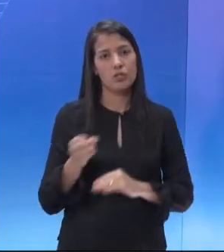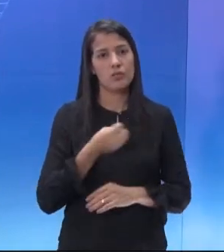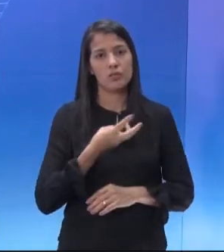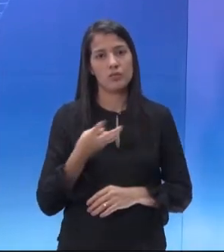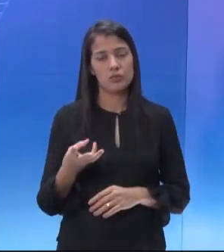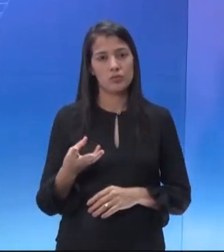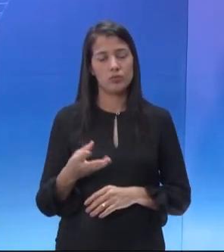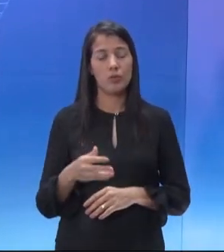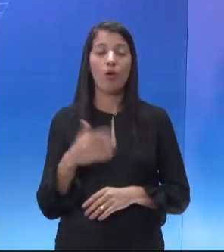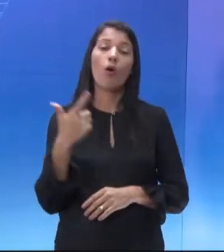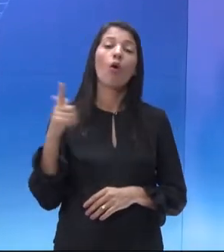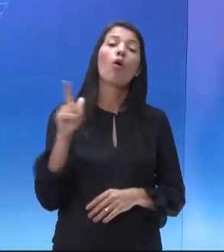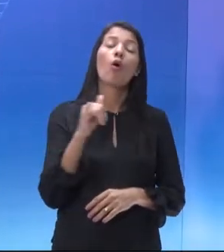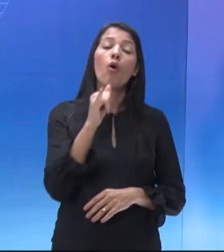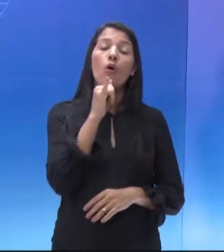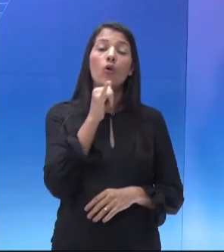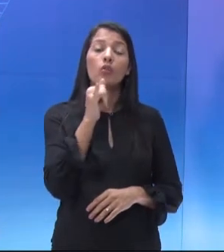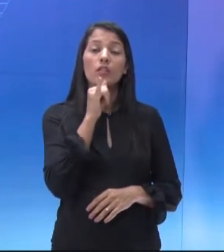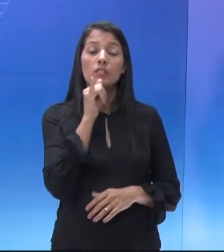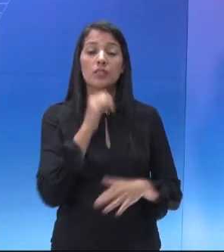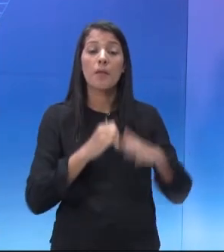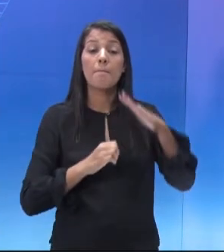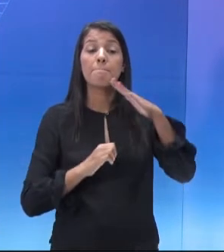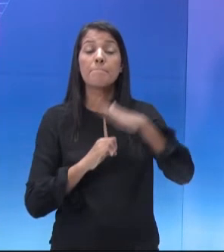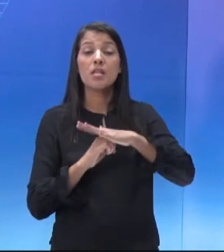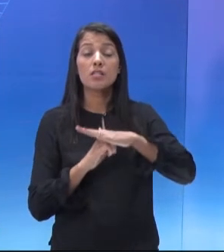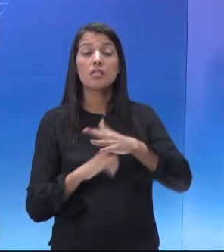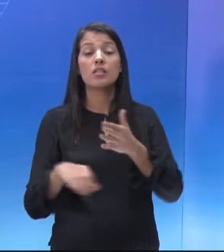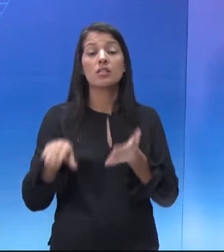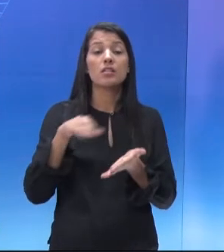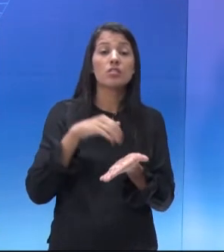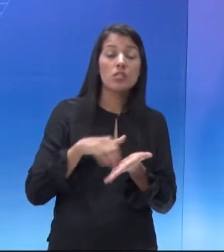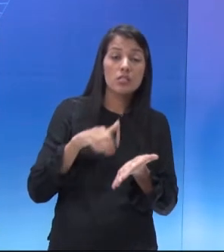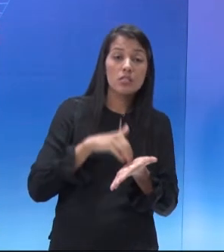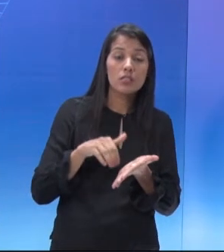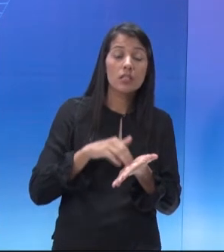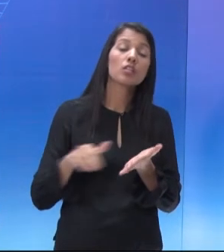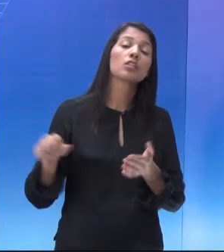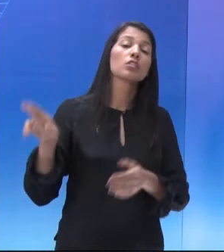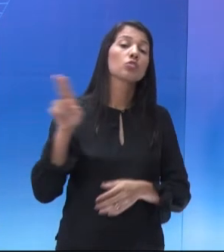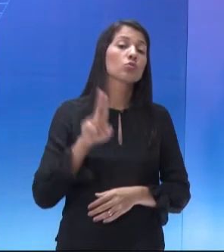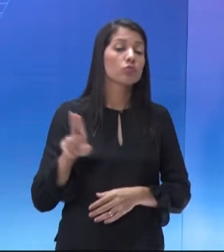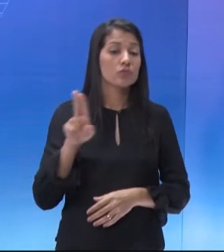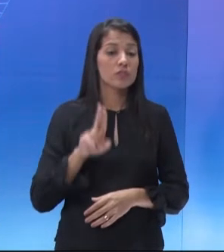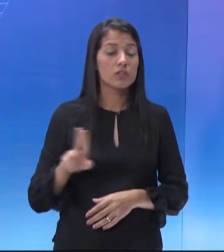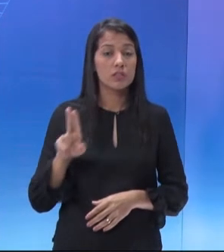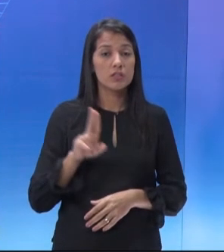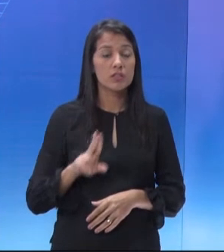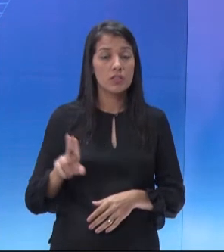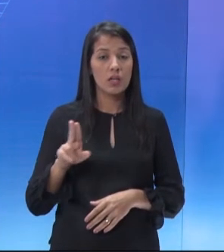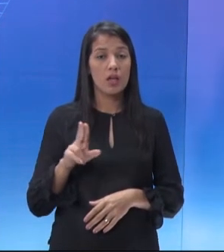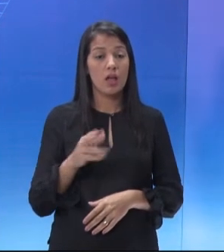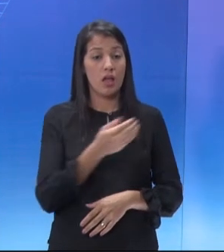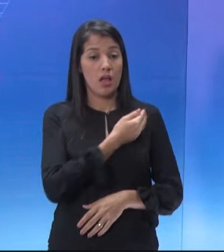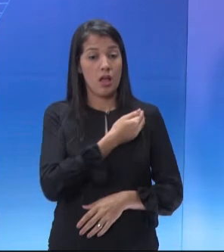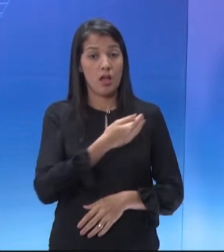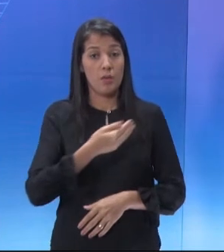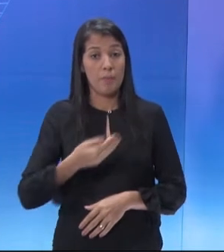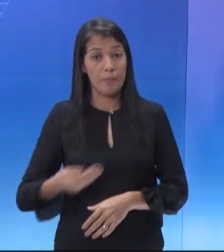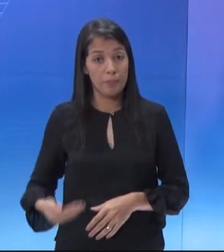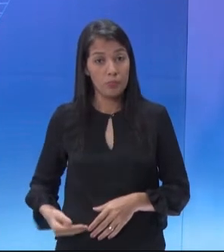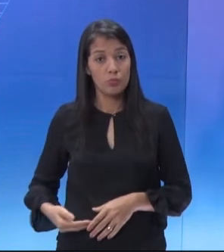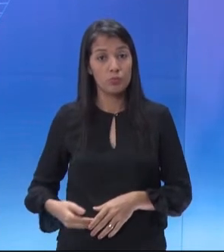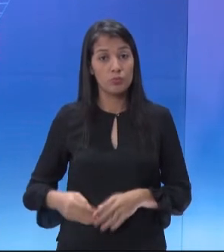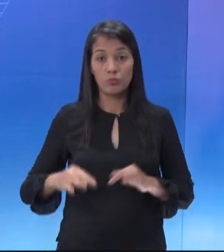são importantes. Vou colocar mais alguns exemplos aí, ó. Os ministérios, as secretarias, as universidades,